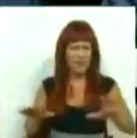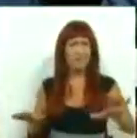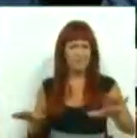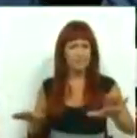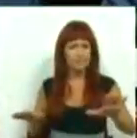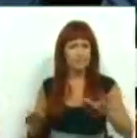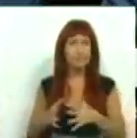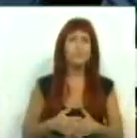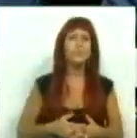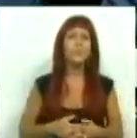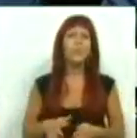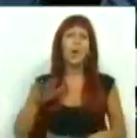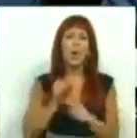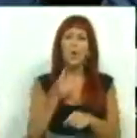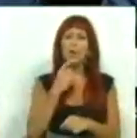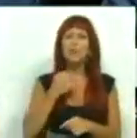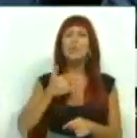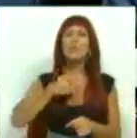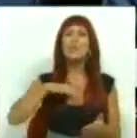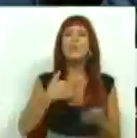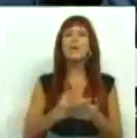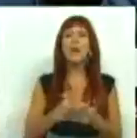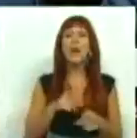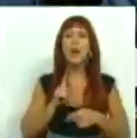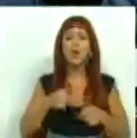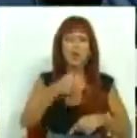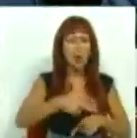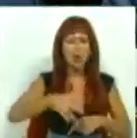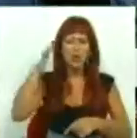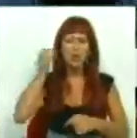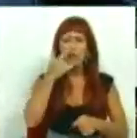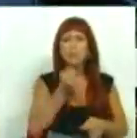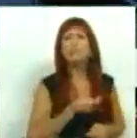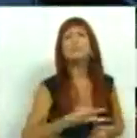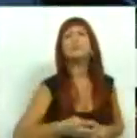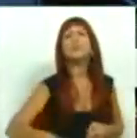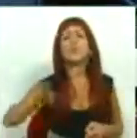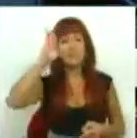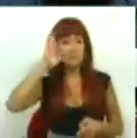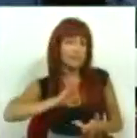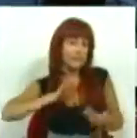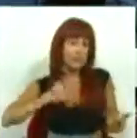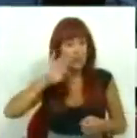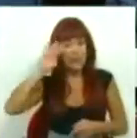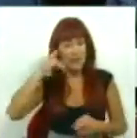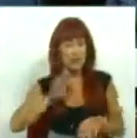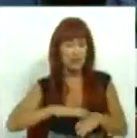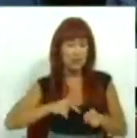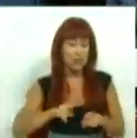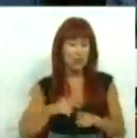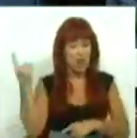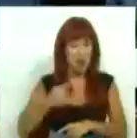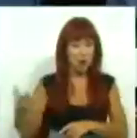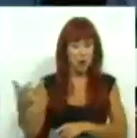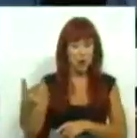diferentes. Uma outra questão que gostaria de colocar prende-se com os cortes no número de efetivos. Como é sabido, decorrente das